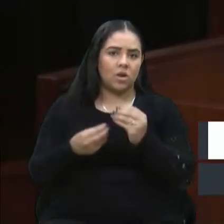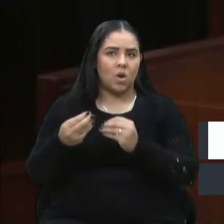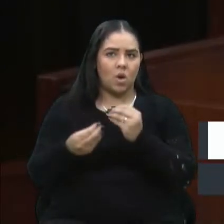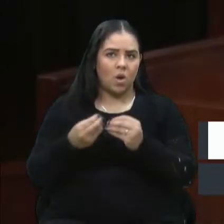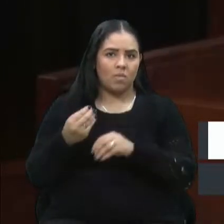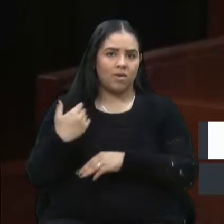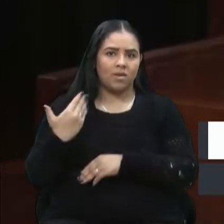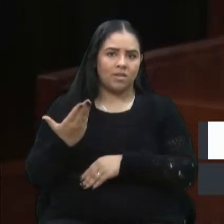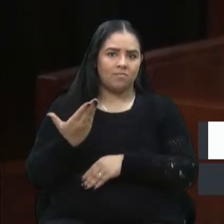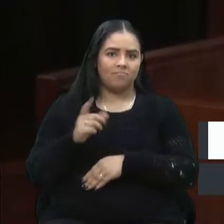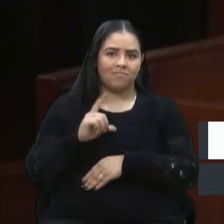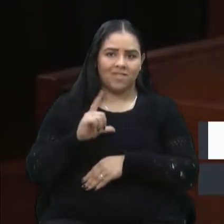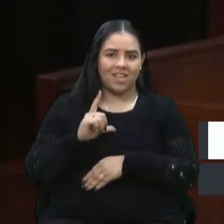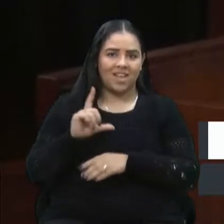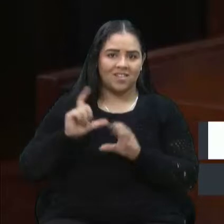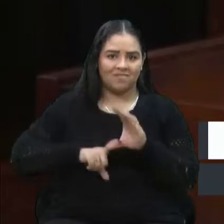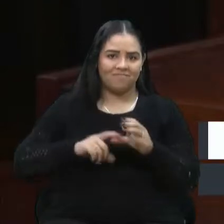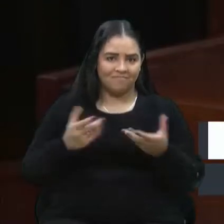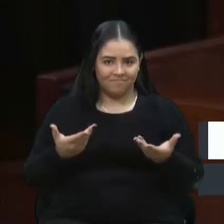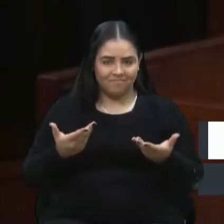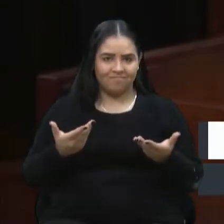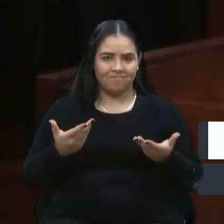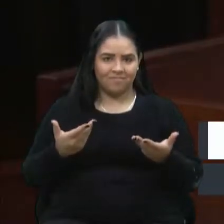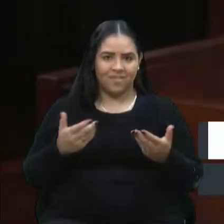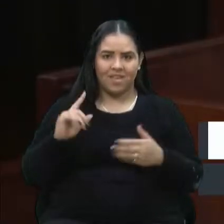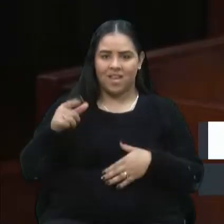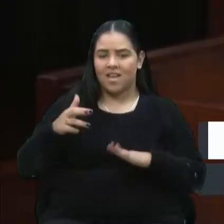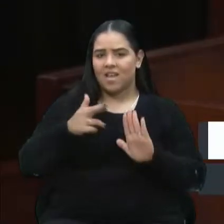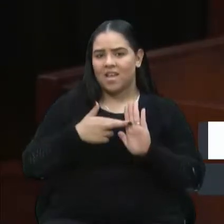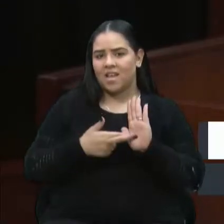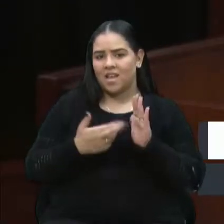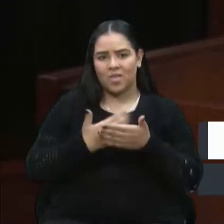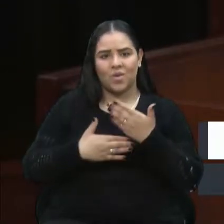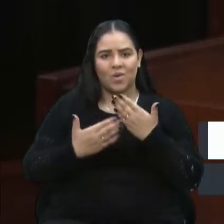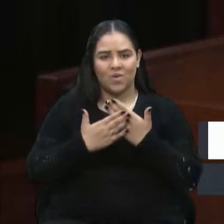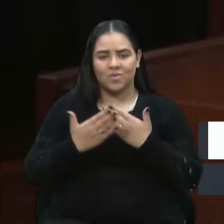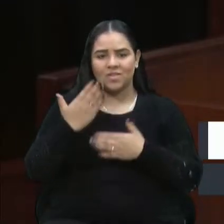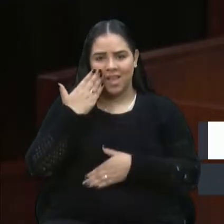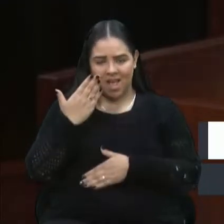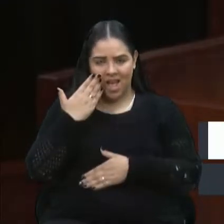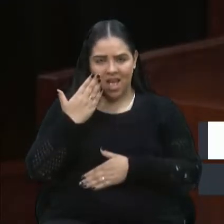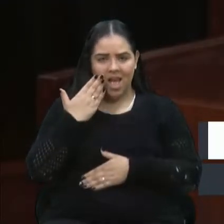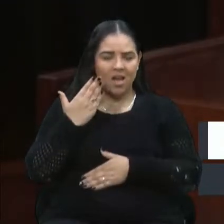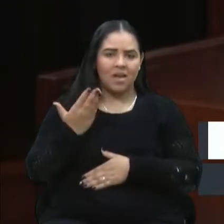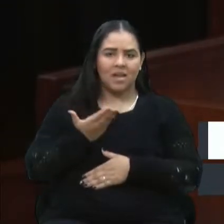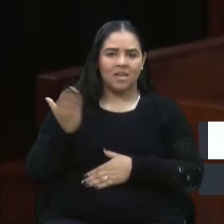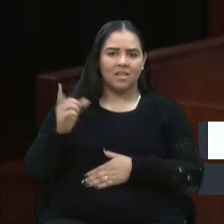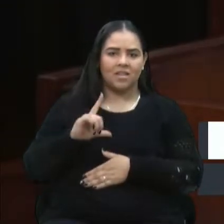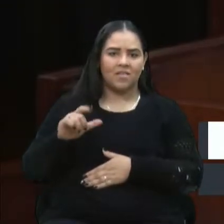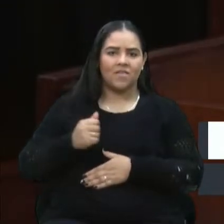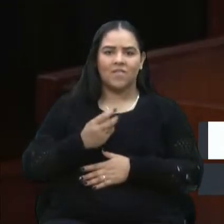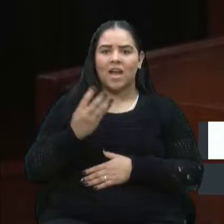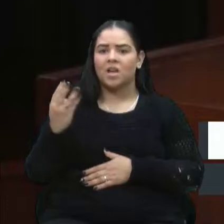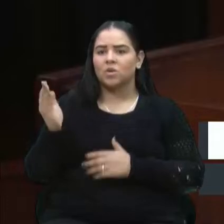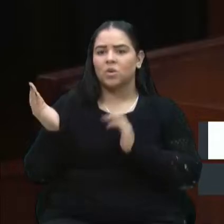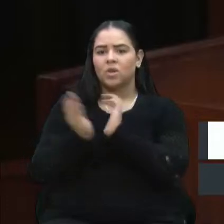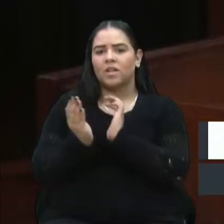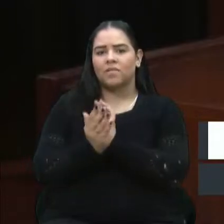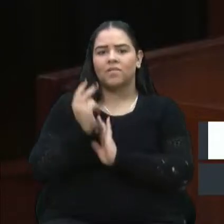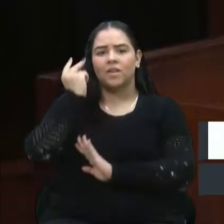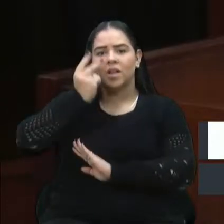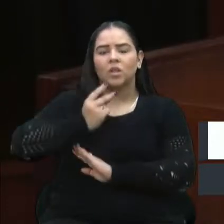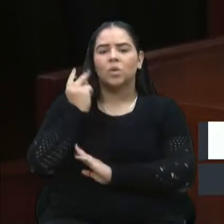como se endividar, né? Isso é uma regra que todos aí, né, e aqui a gente tem vários colegas vereadores que trabalham,